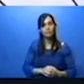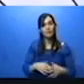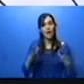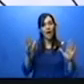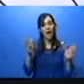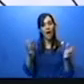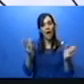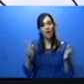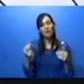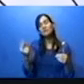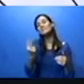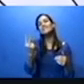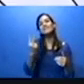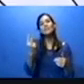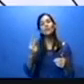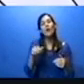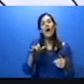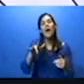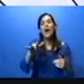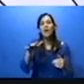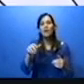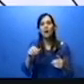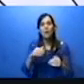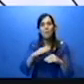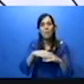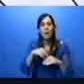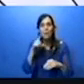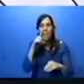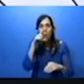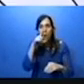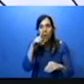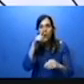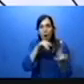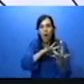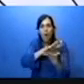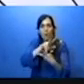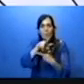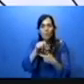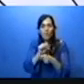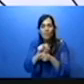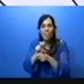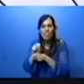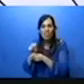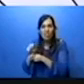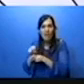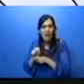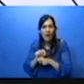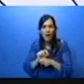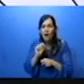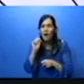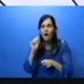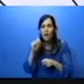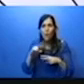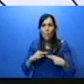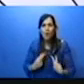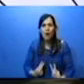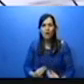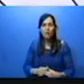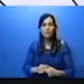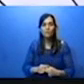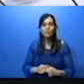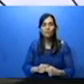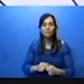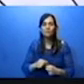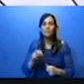Agora, a segunda aranha mais agressiva do mundo, no que se refere a veneno produzido que ataque a espécie humana, né? A aranha